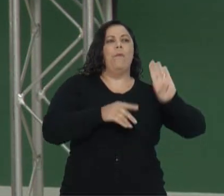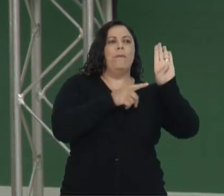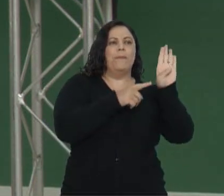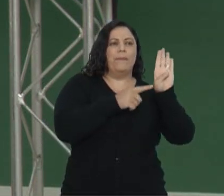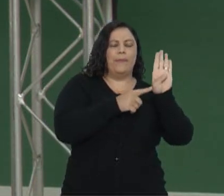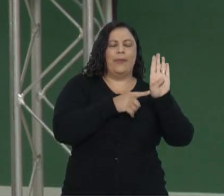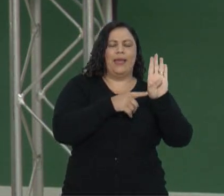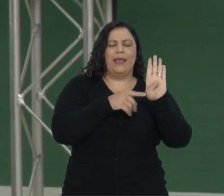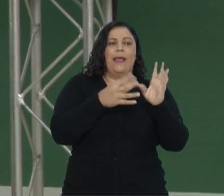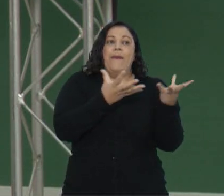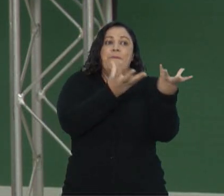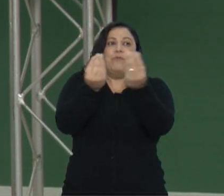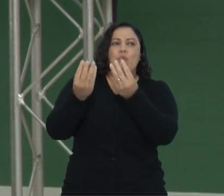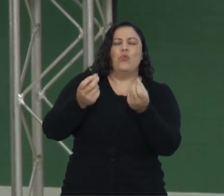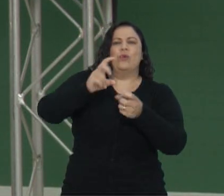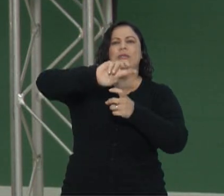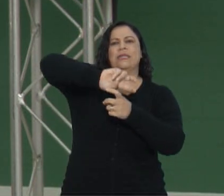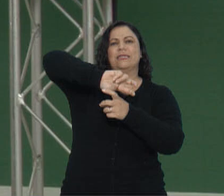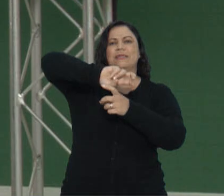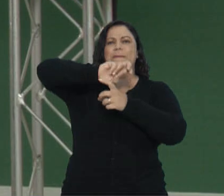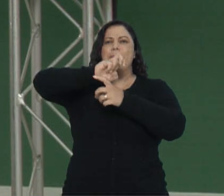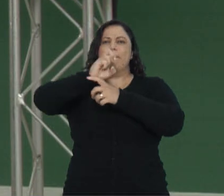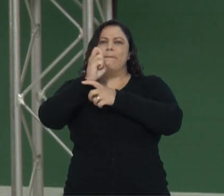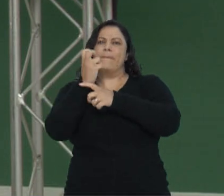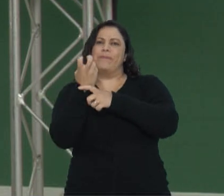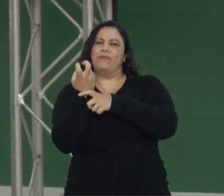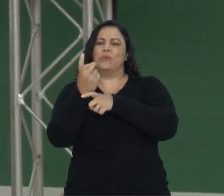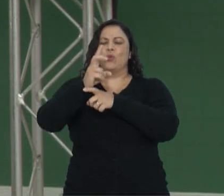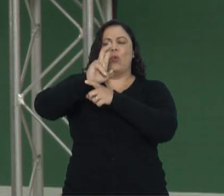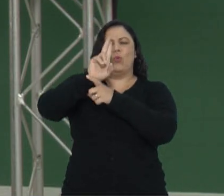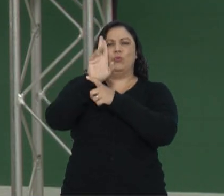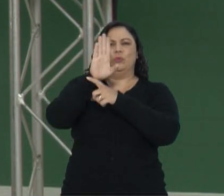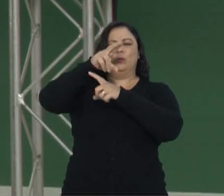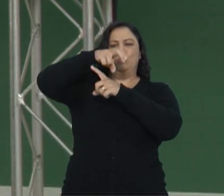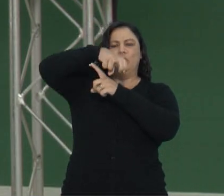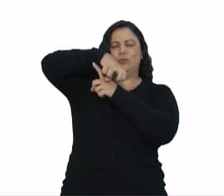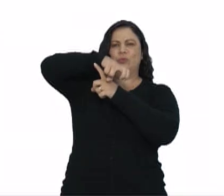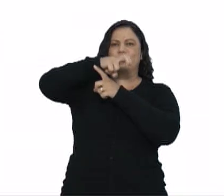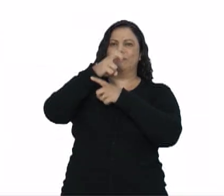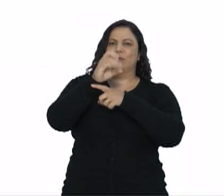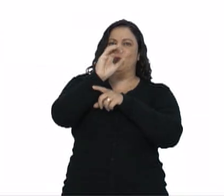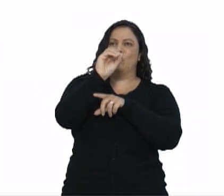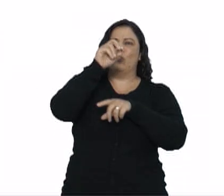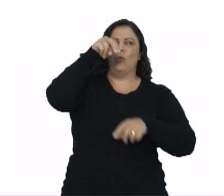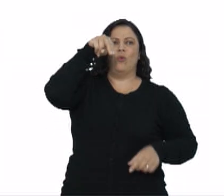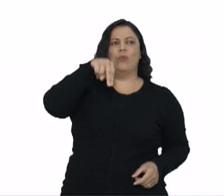você, essa é um pouquinho mais difícil. Já voltamos aí. Vamos tomar uma água.